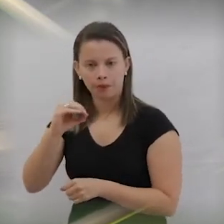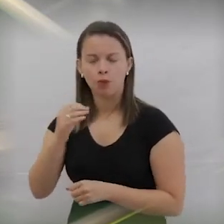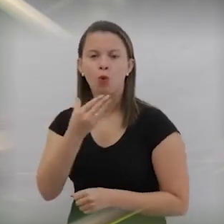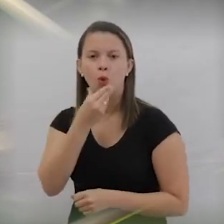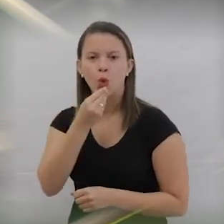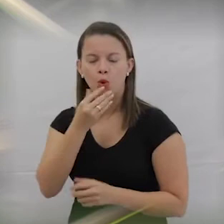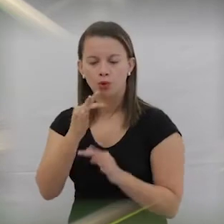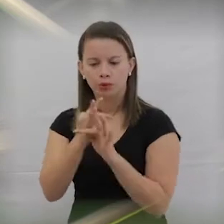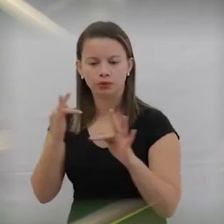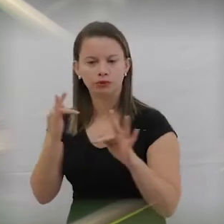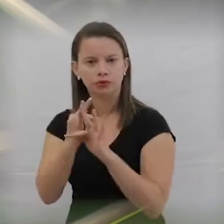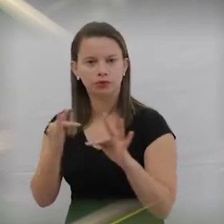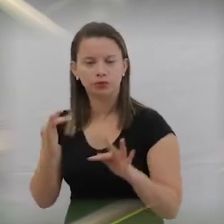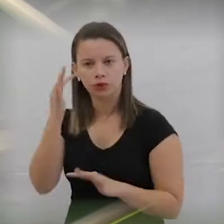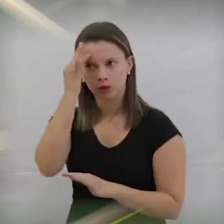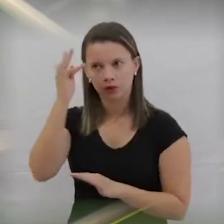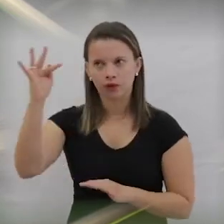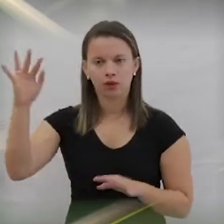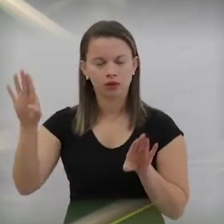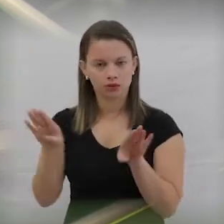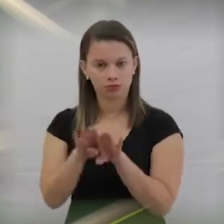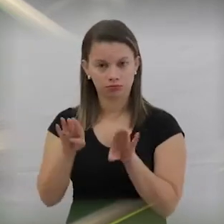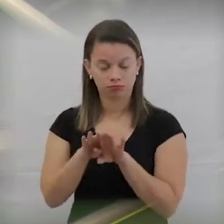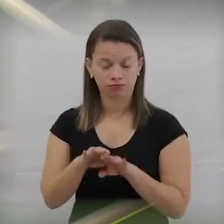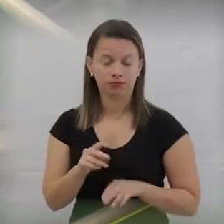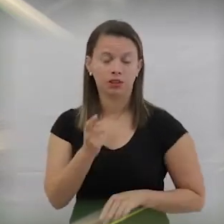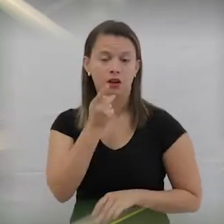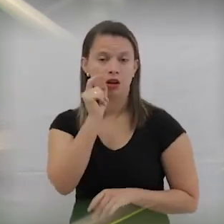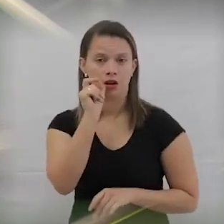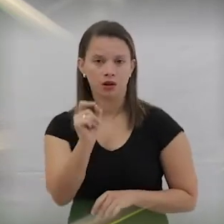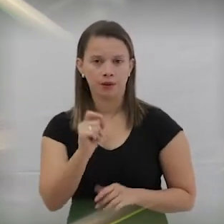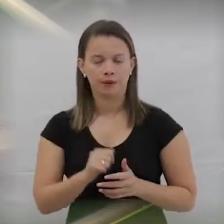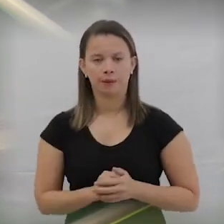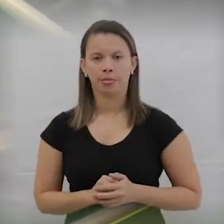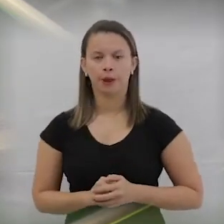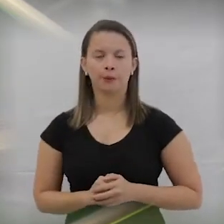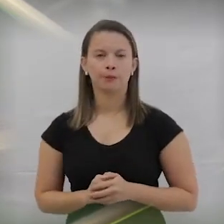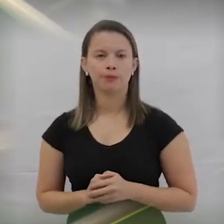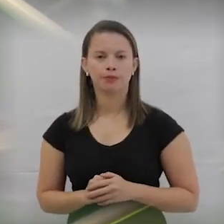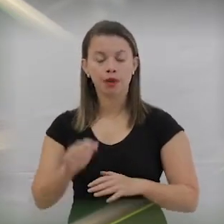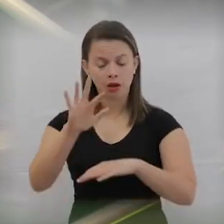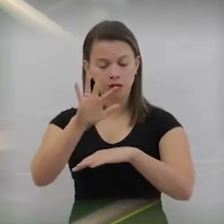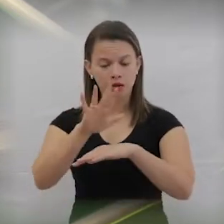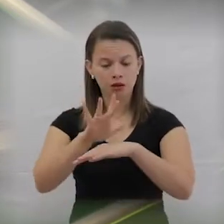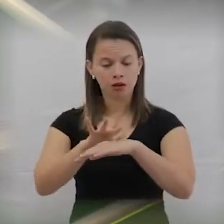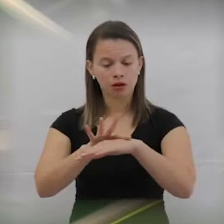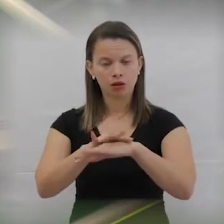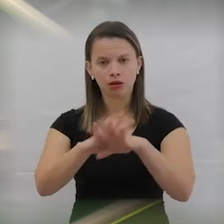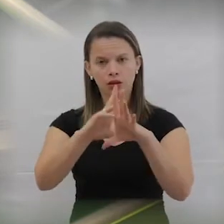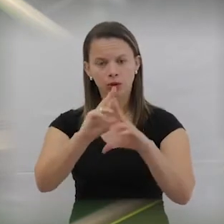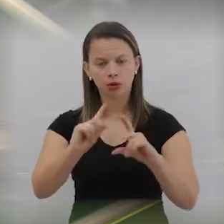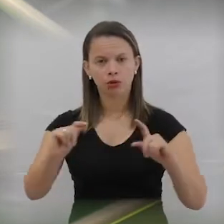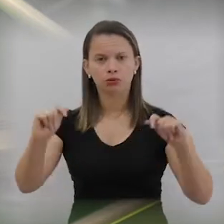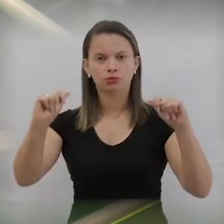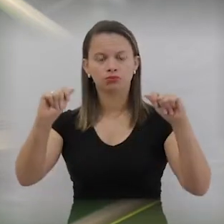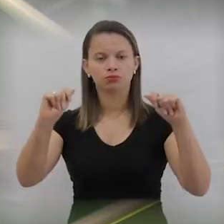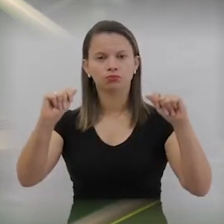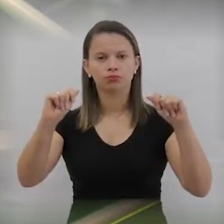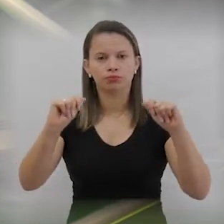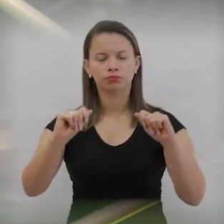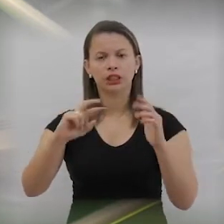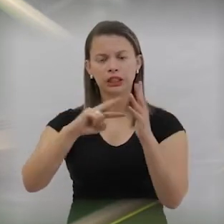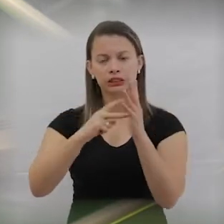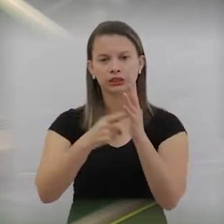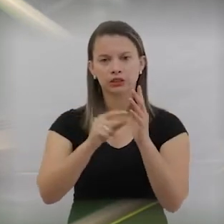físico e filósofo, ele dizia a cura de uma doença está relacionada às complexas